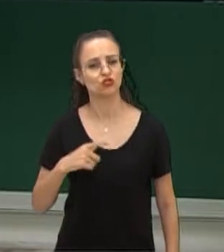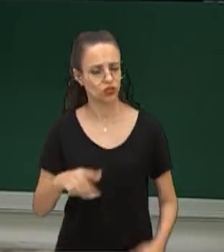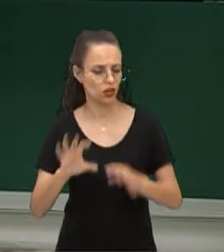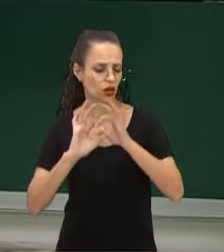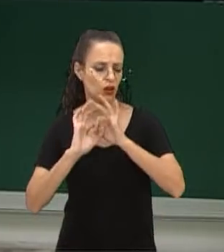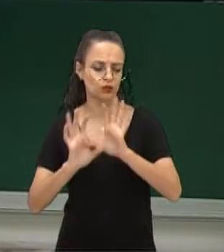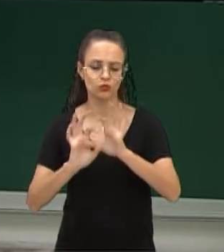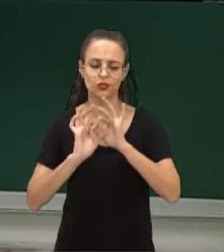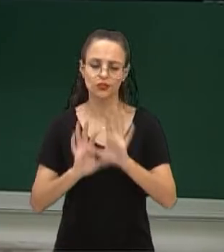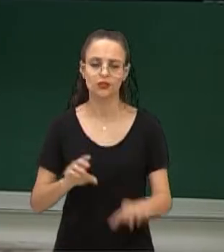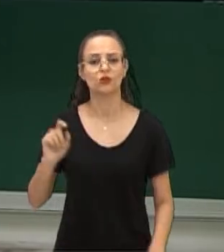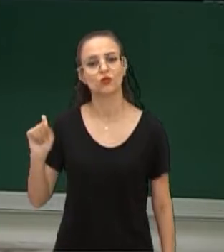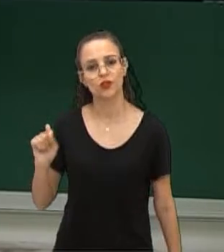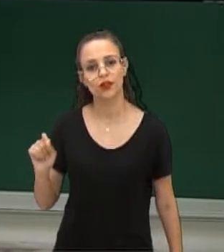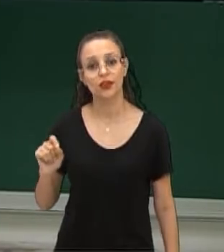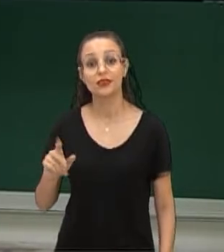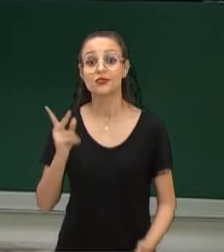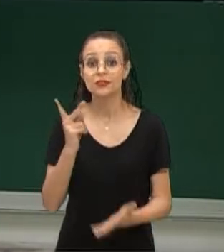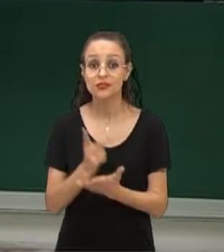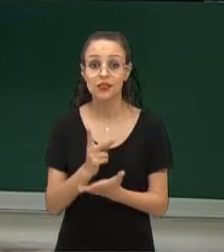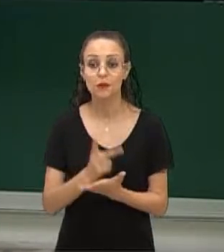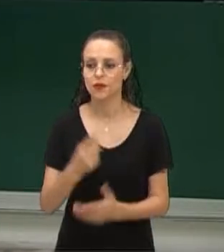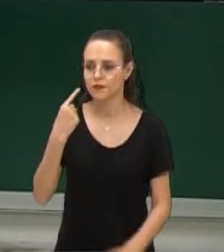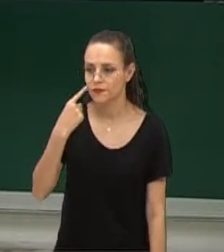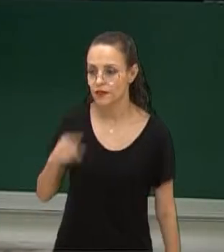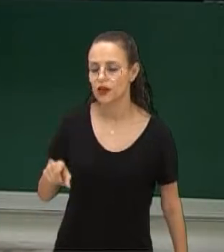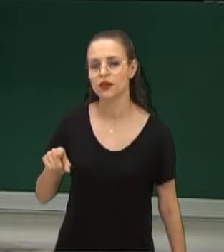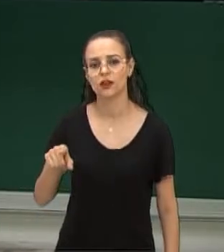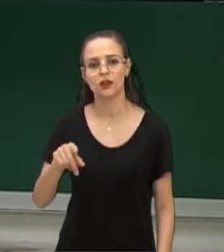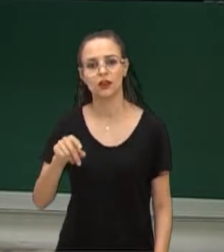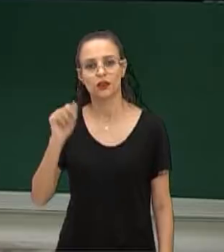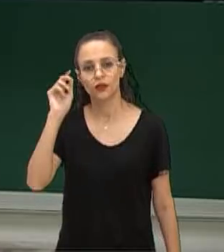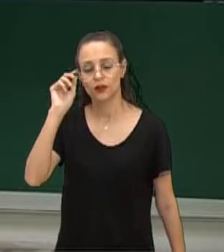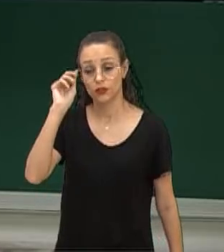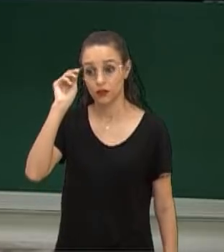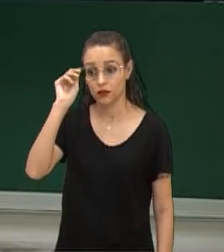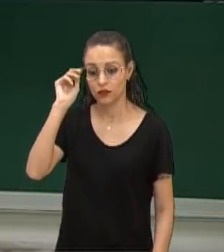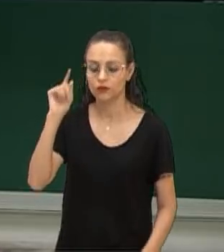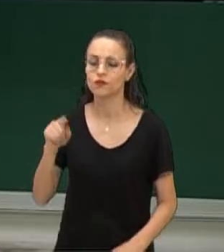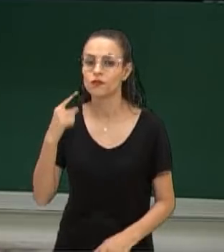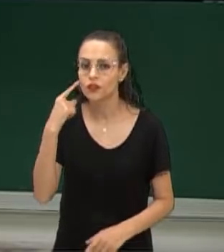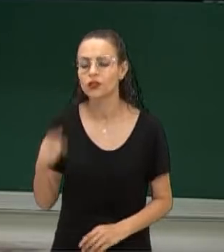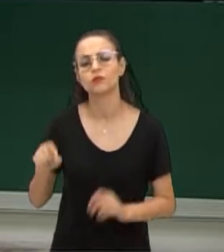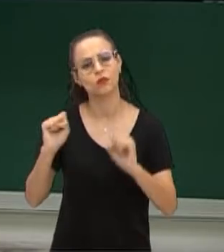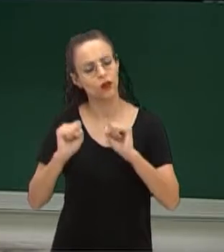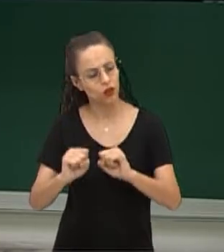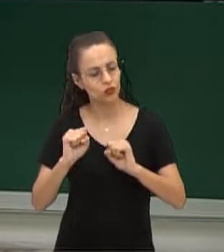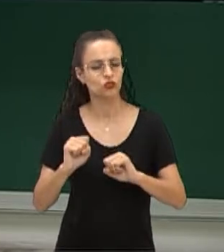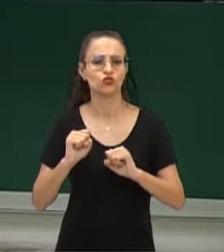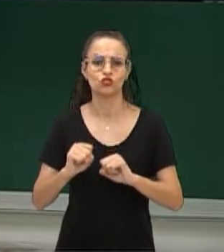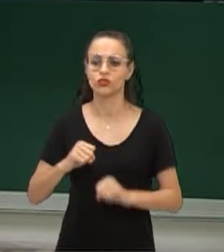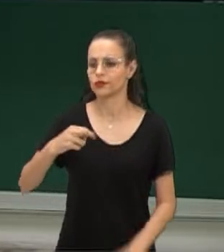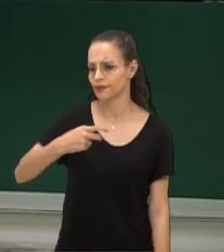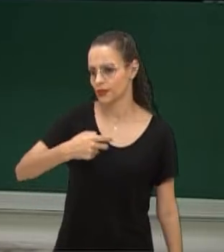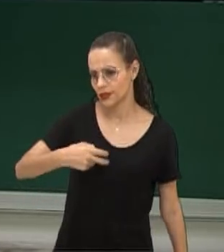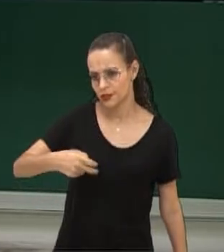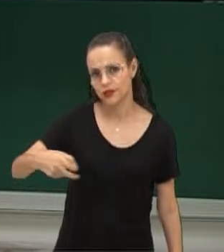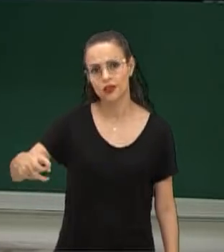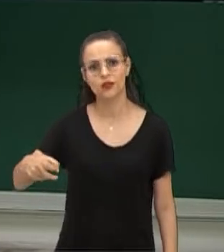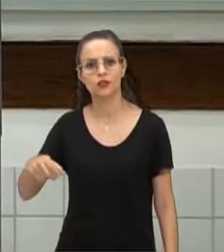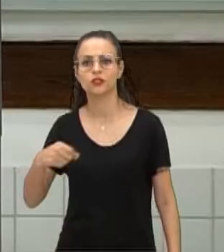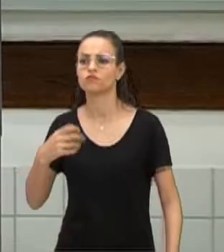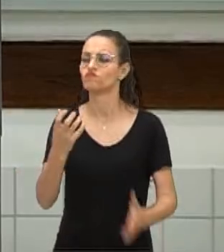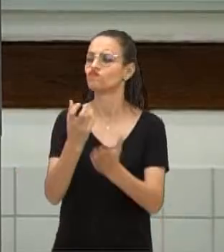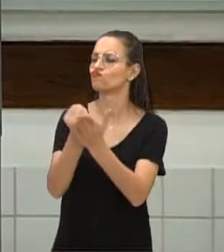tripulação para, toda vez que eles descessem em terra, ele tinha autorização para descer e fazer